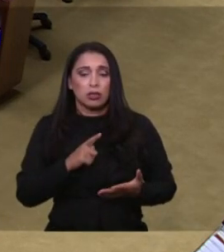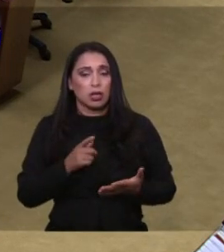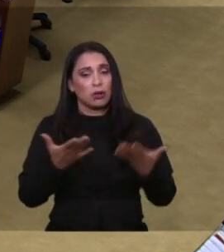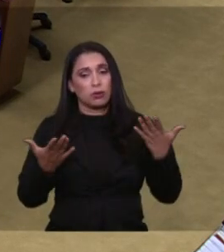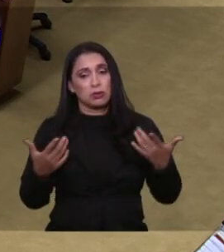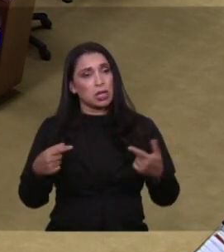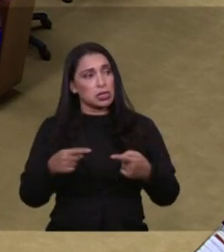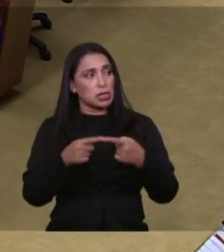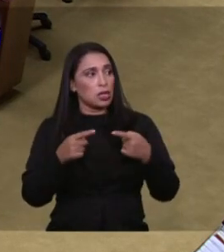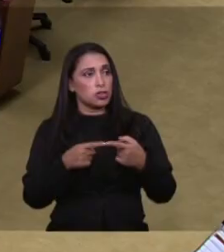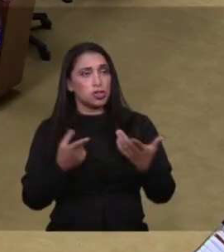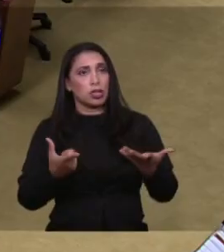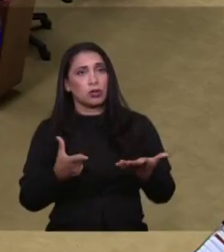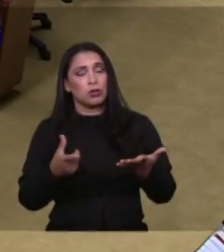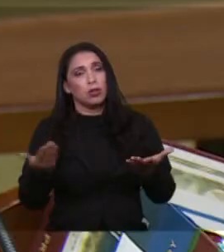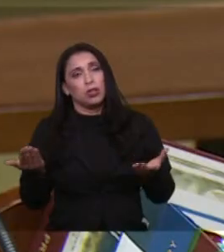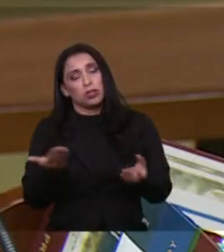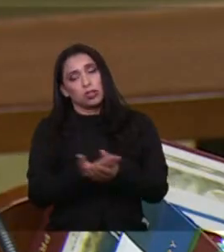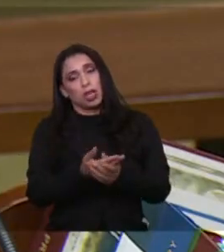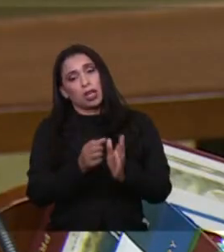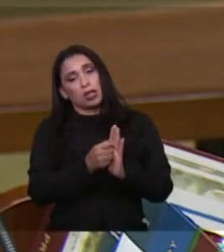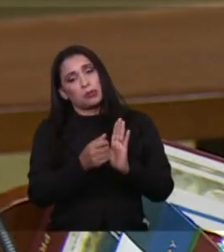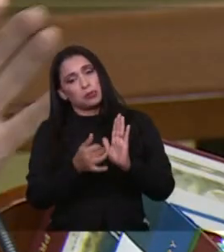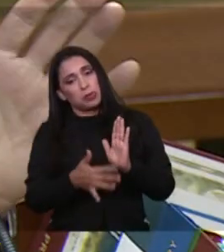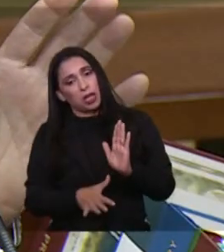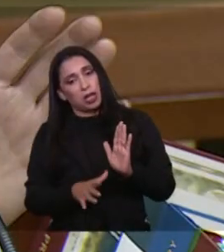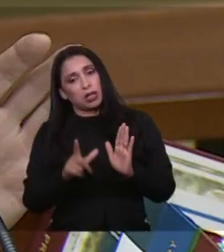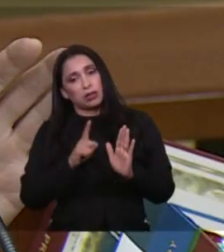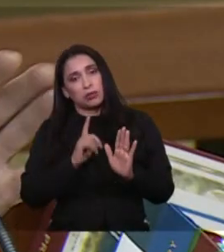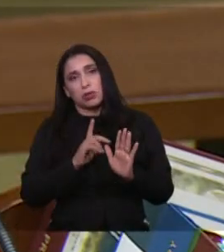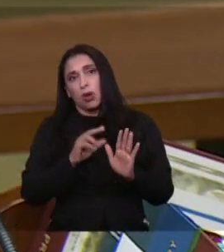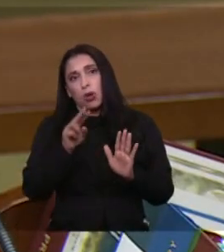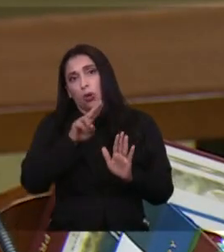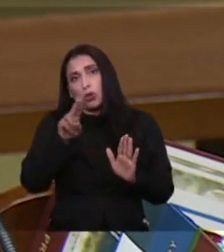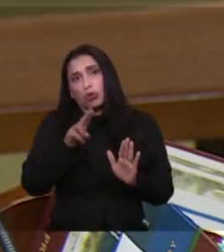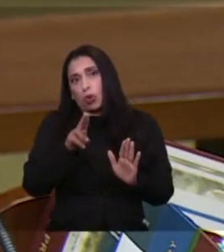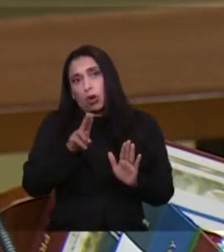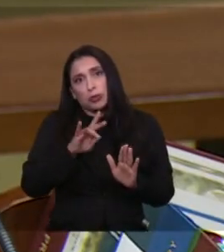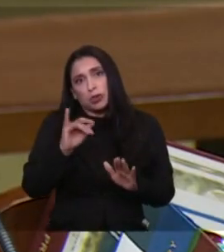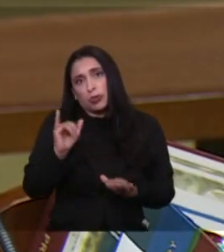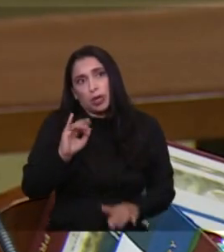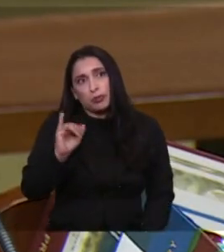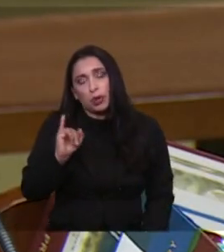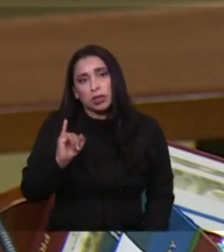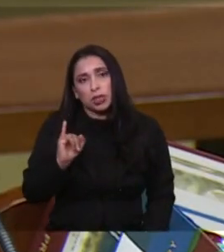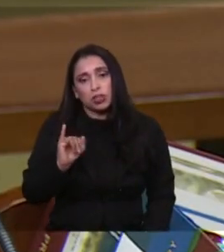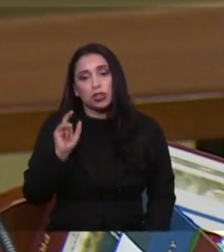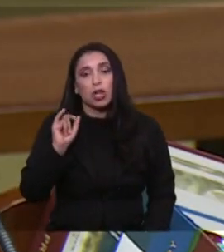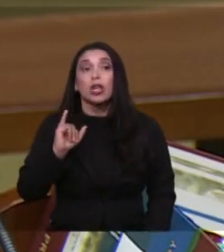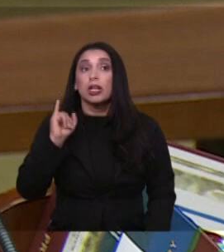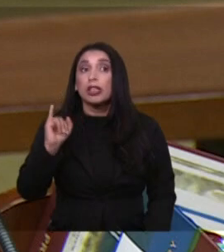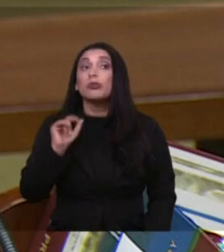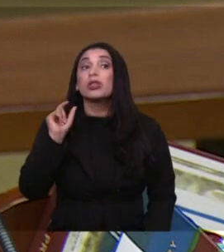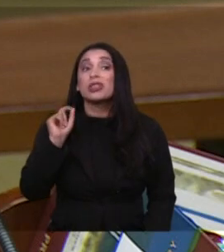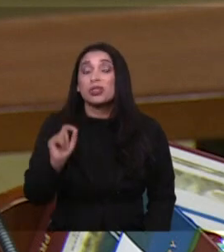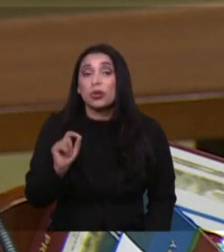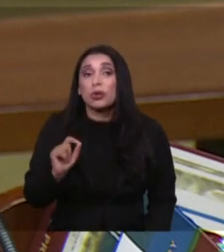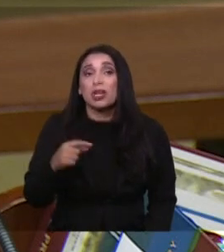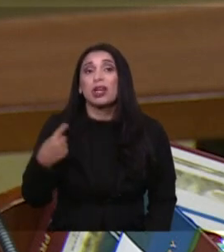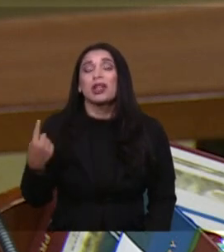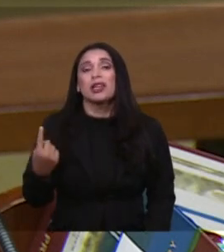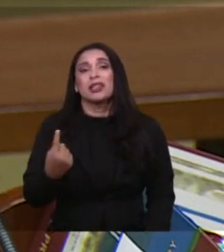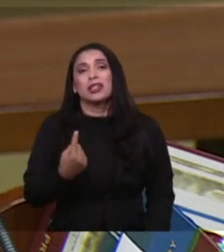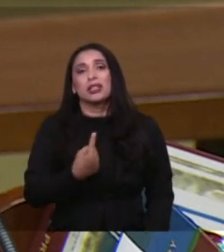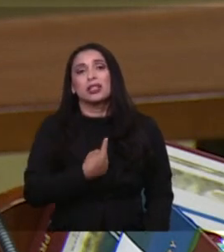se queira dar provimento de banco para dizer isso, desprovimento, enfim. Eu acho importante é que nós ponderamos a